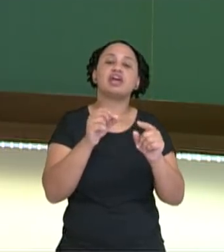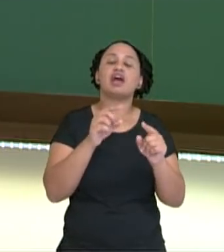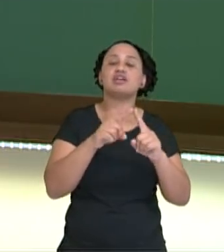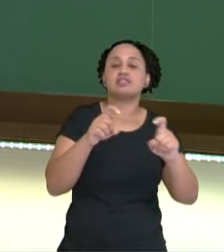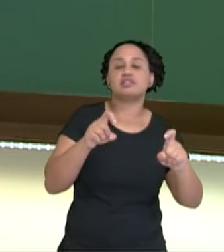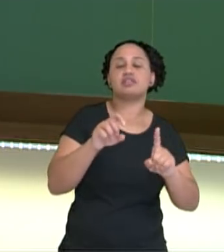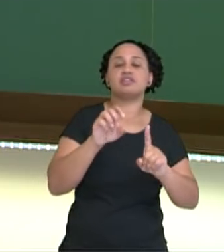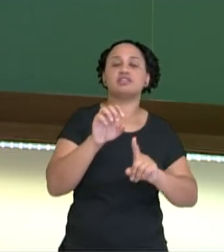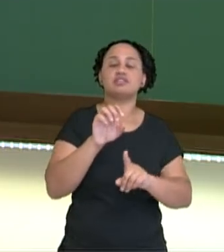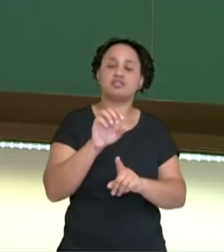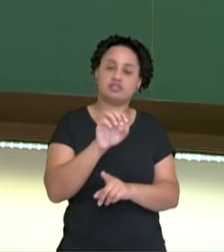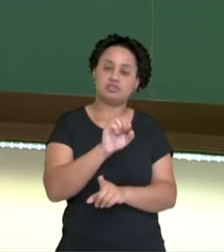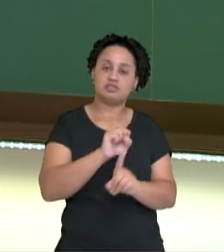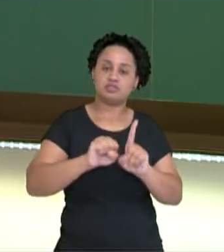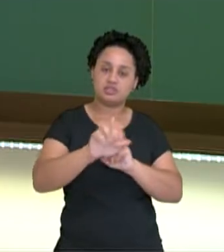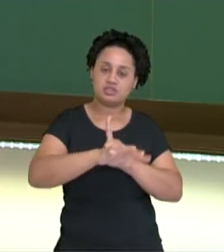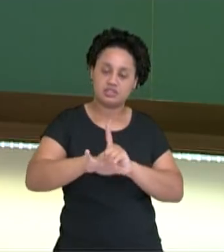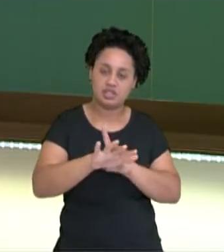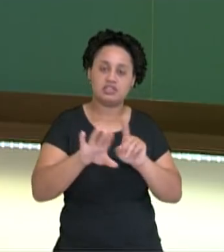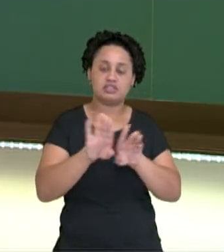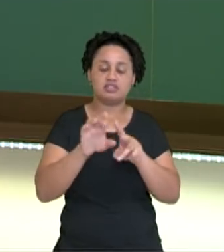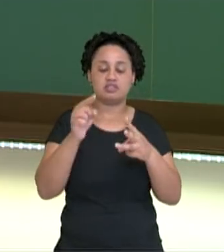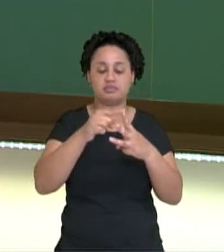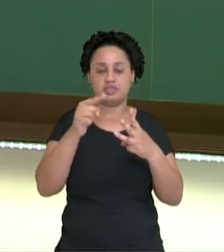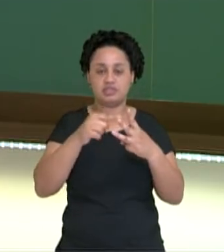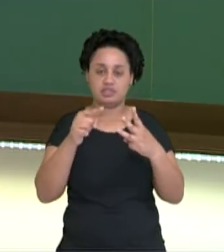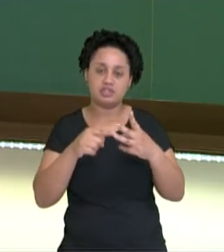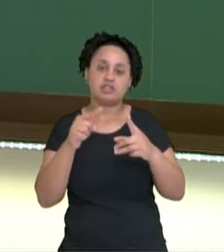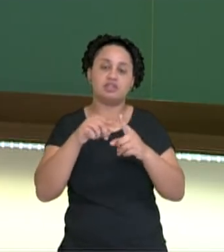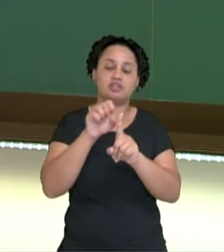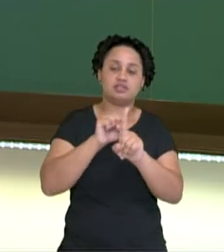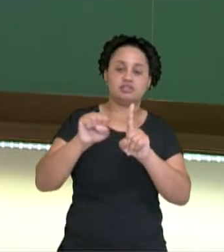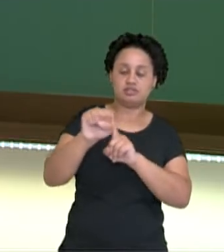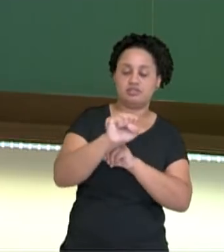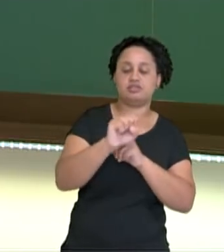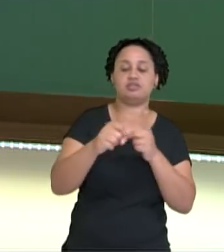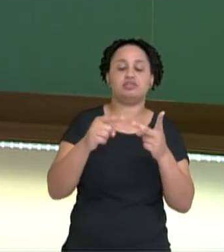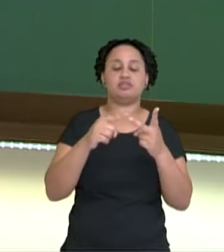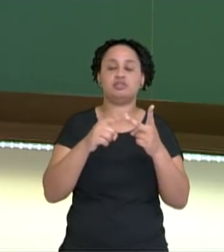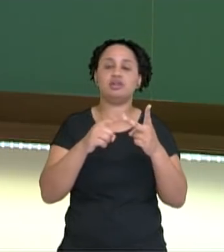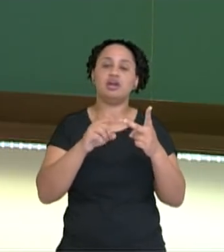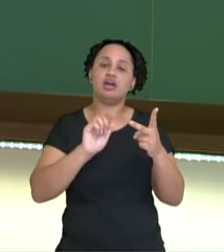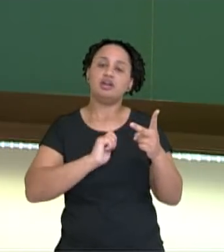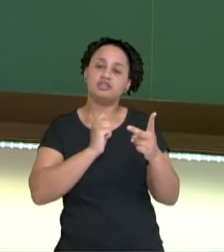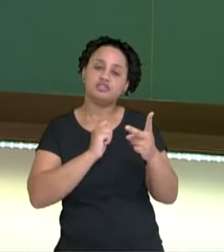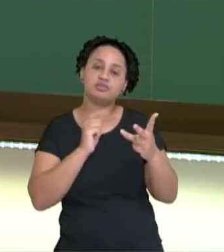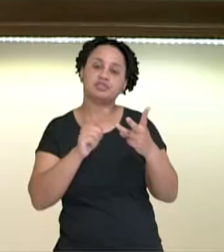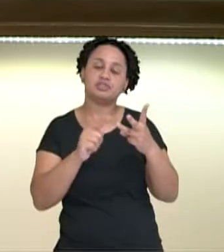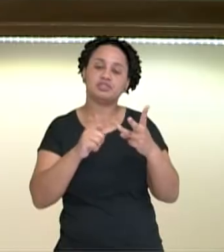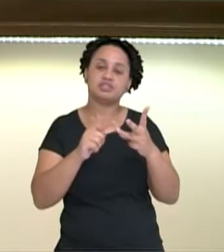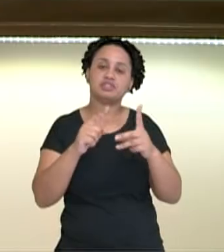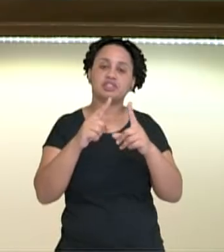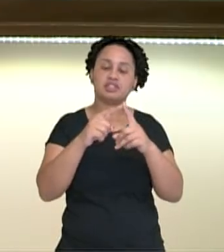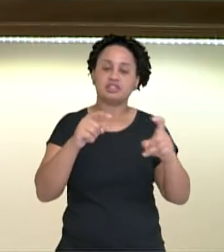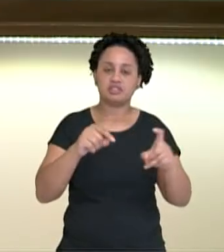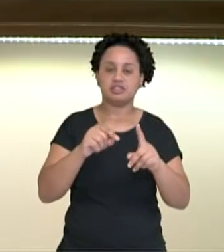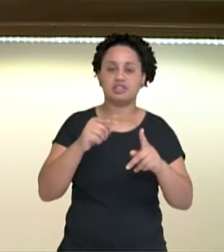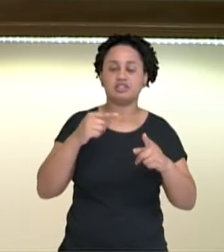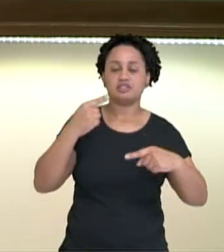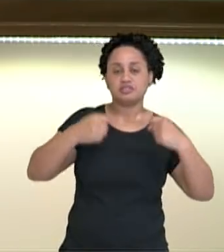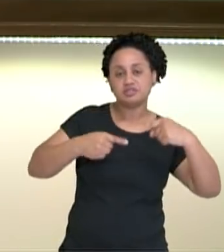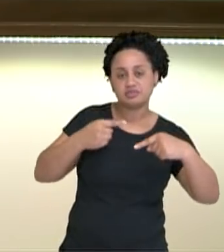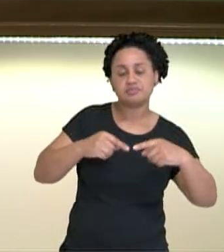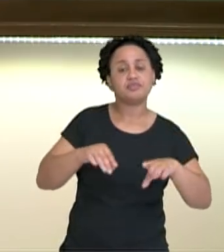elas são contempladas nas suas três grandes áreas, a sociologia, a ciência política e a antropologia. Vimos também